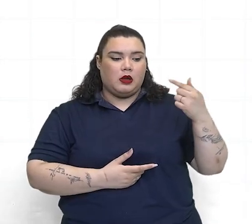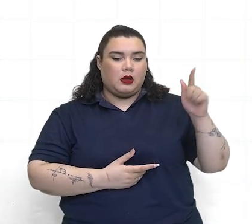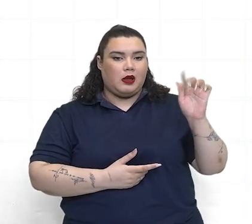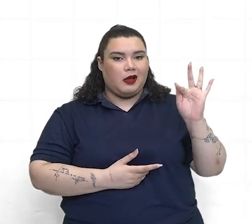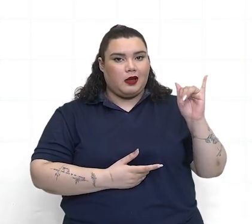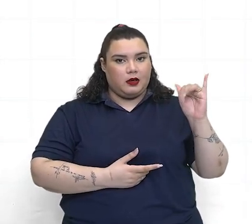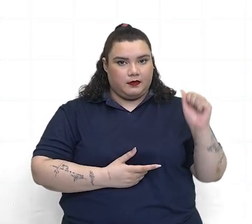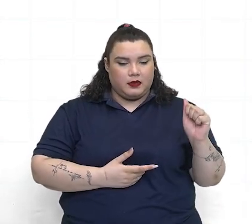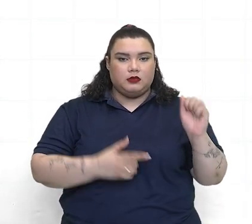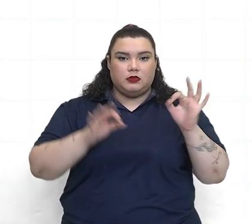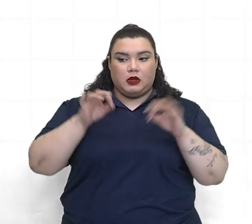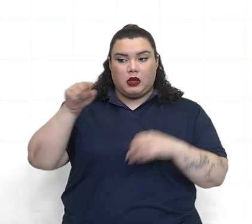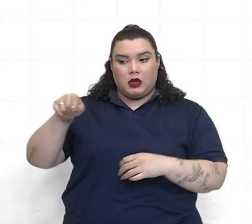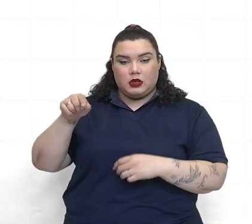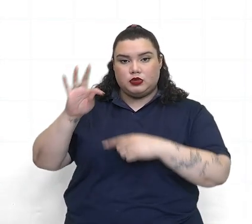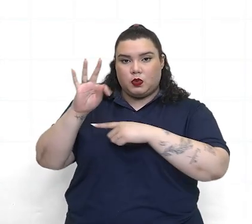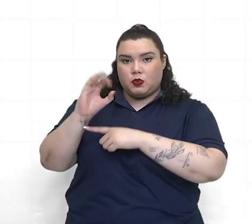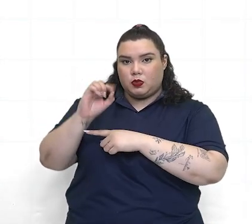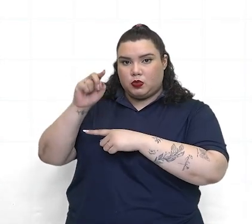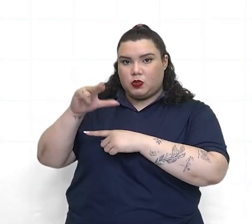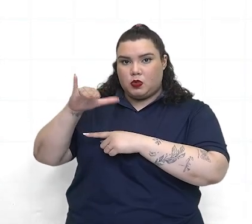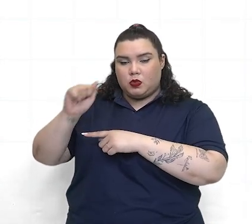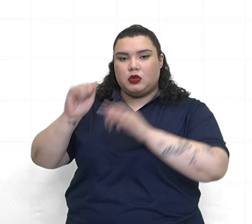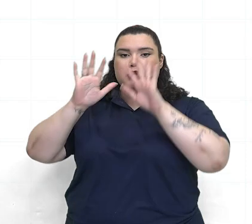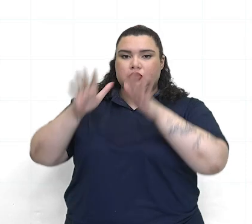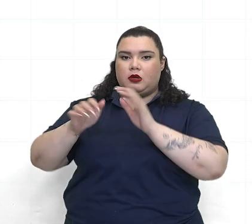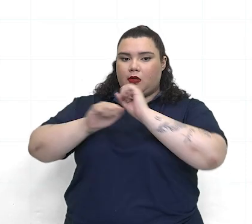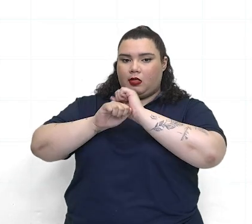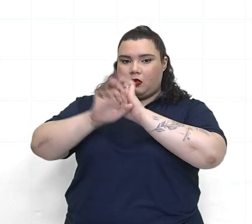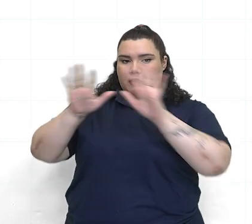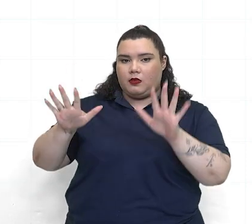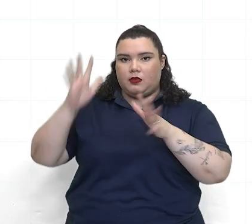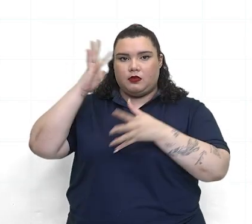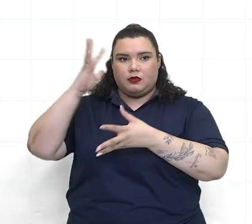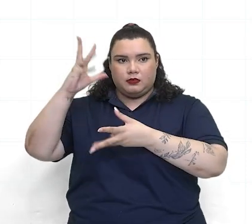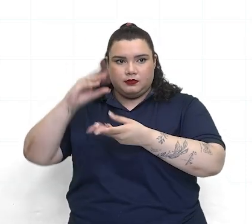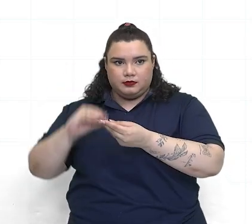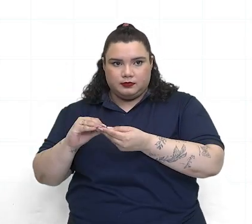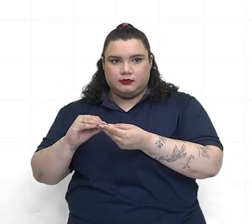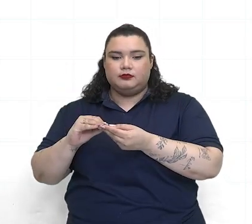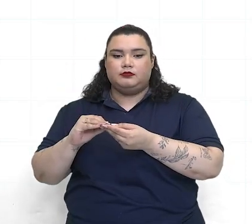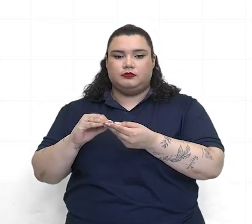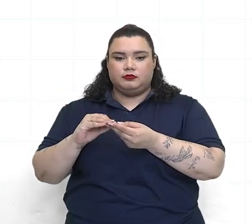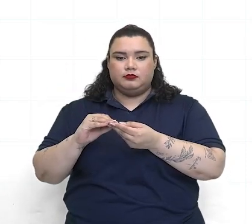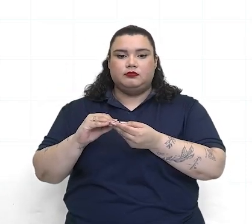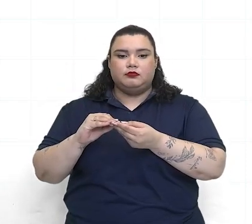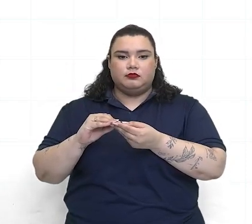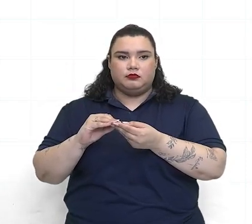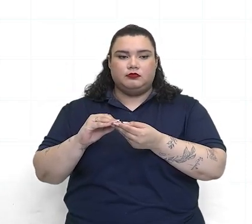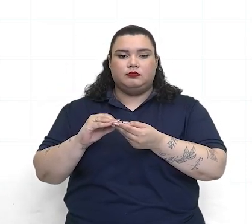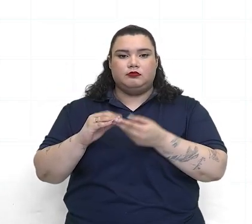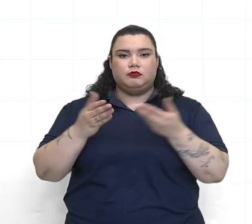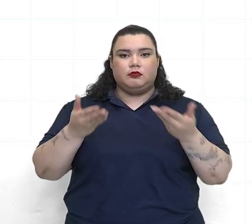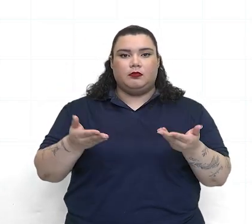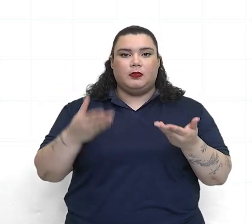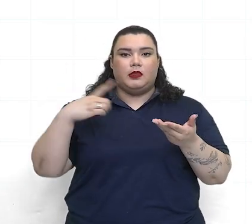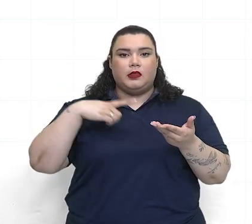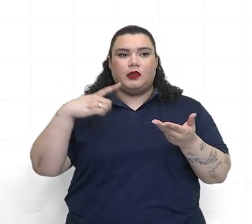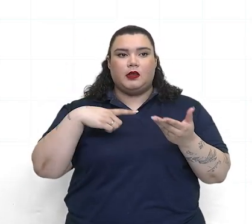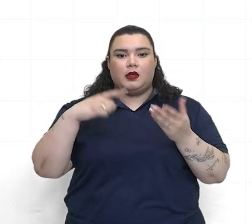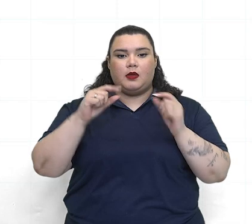entendeu a acentuação tônica, né? Você entendeu que a acentuação tônica, ela